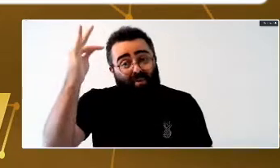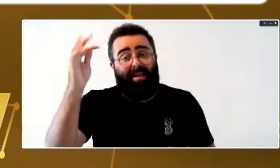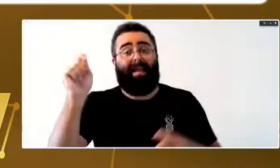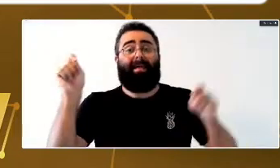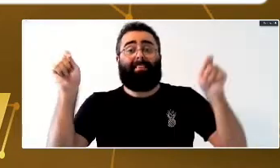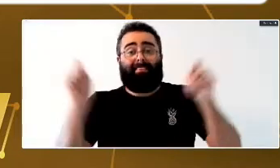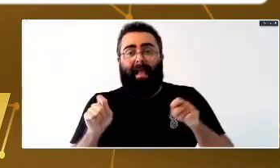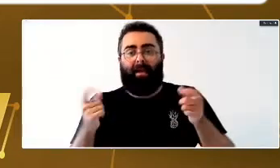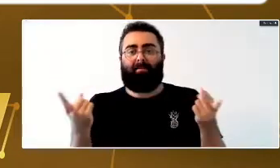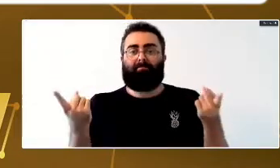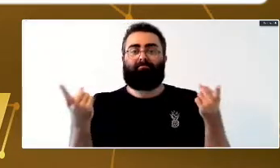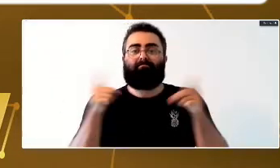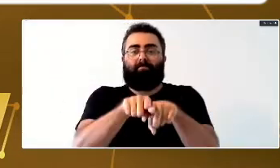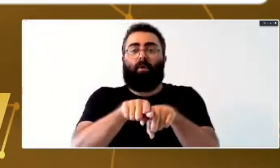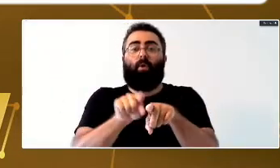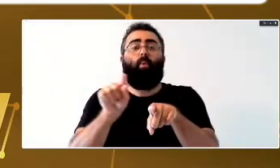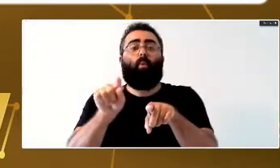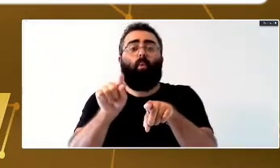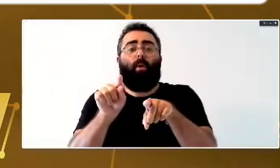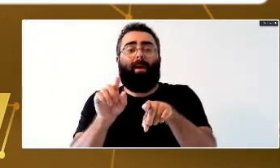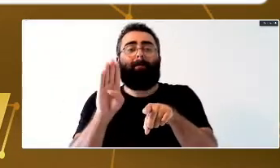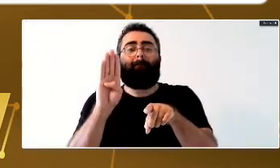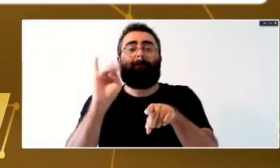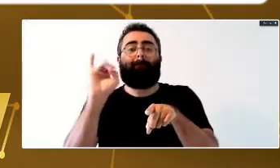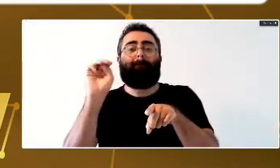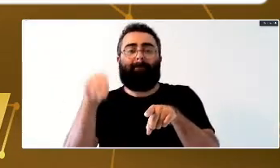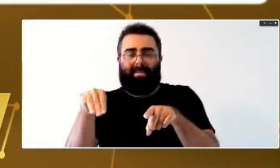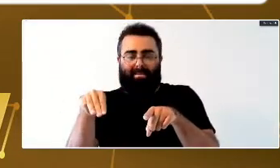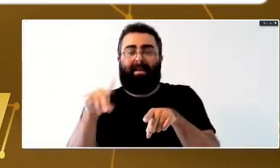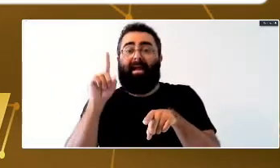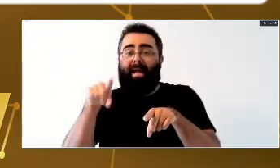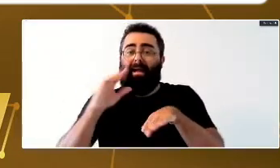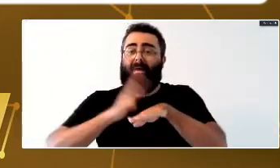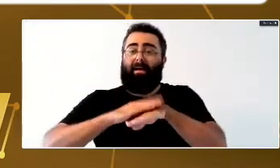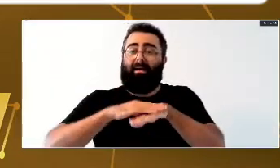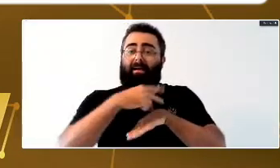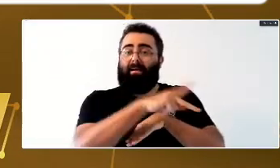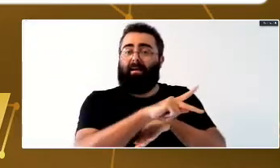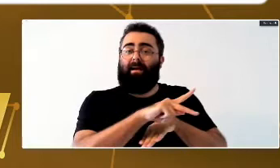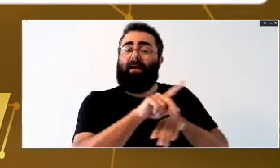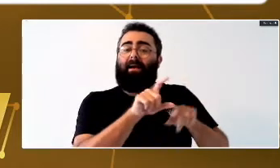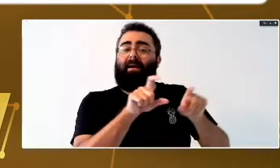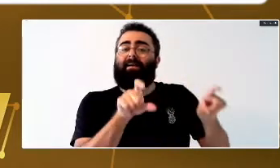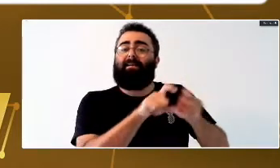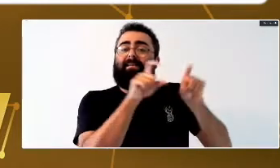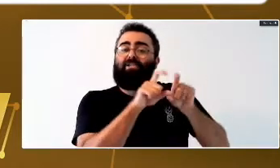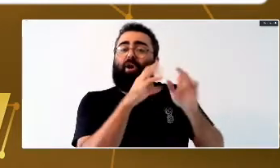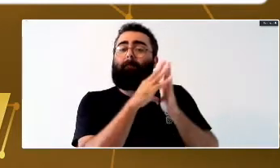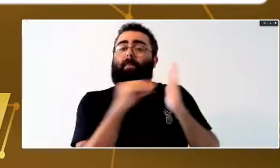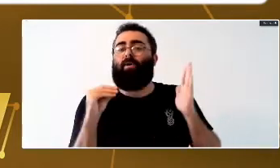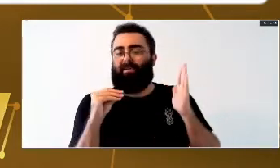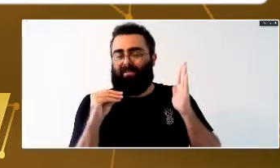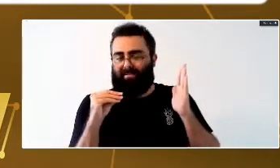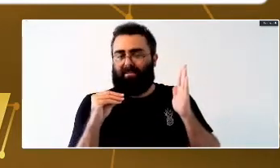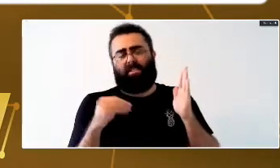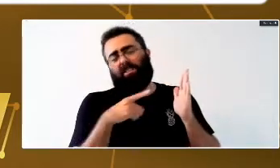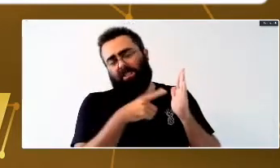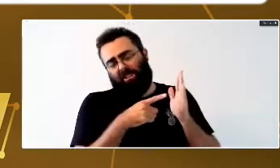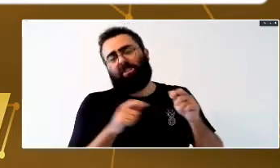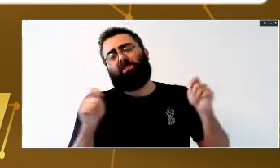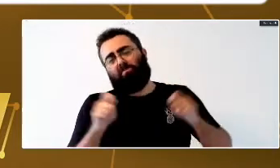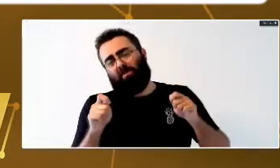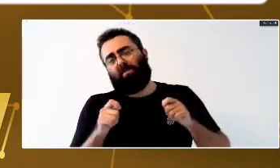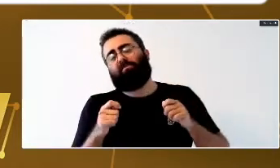o BIM, que é o Building Information Modeling, é uma tecnologia, um processo que vem aí, que tem que ser